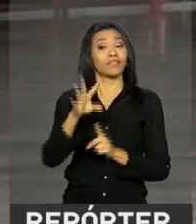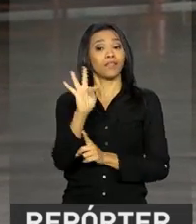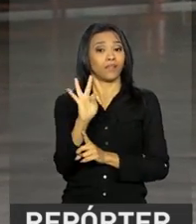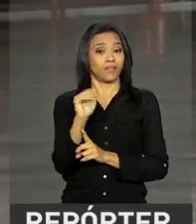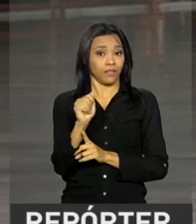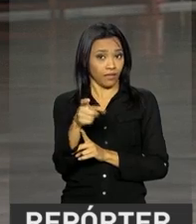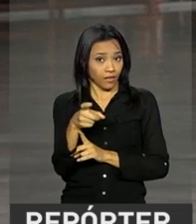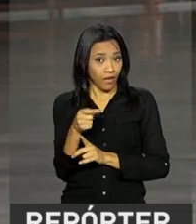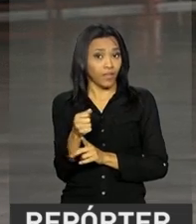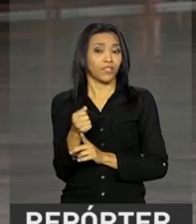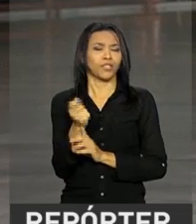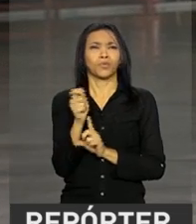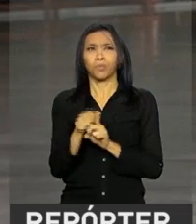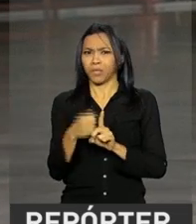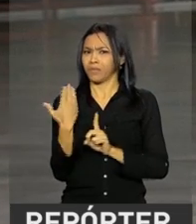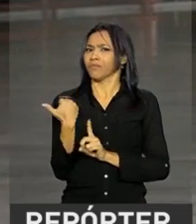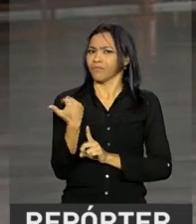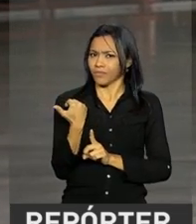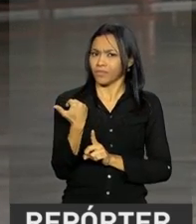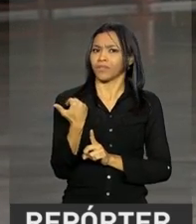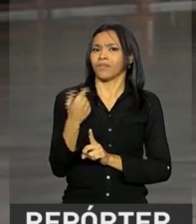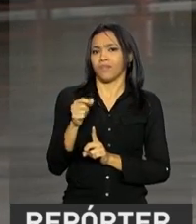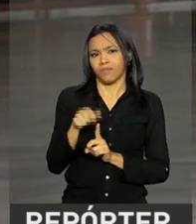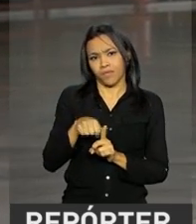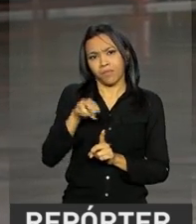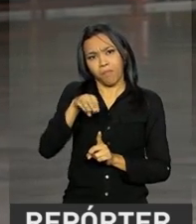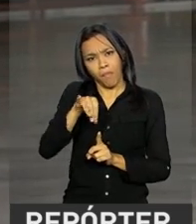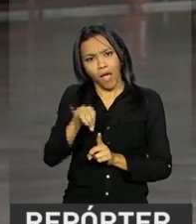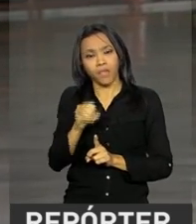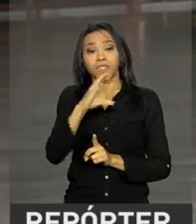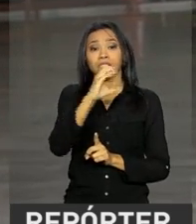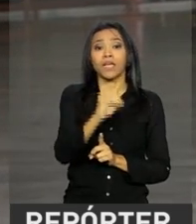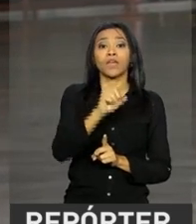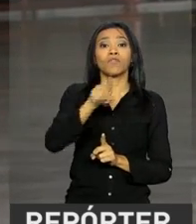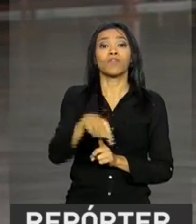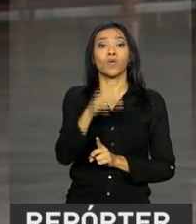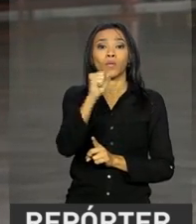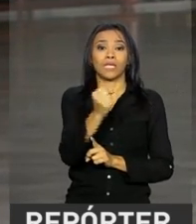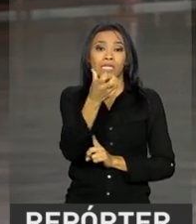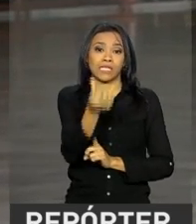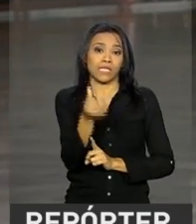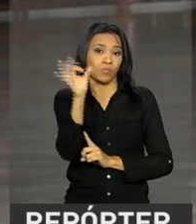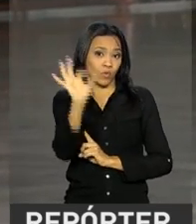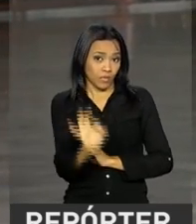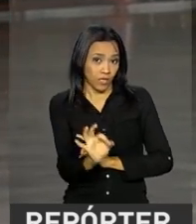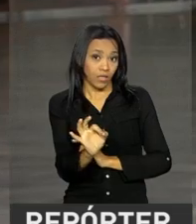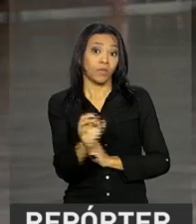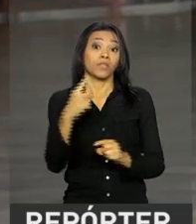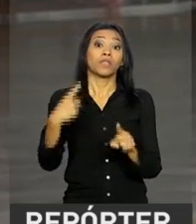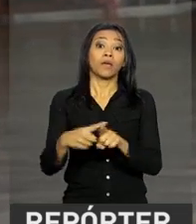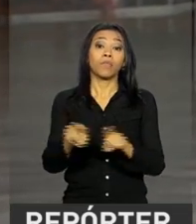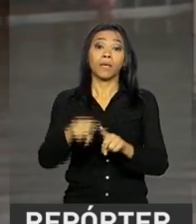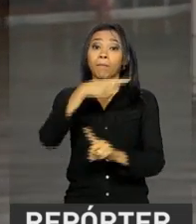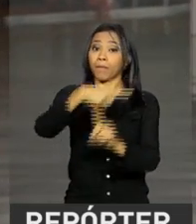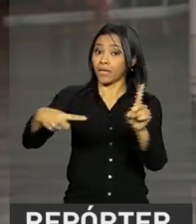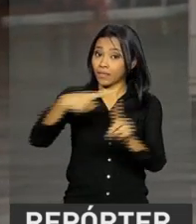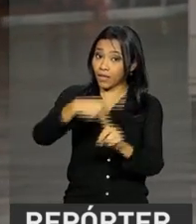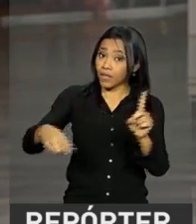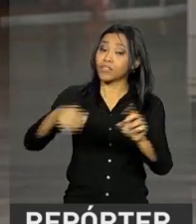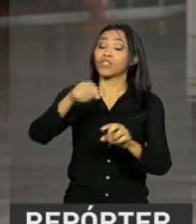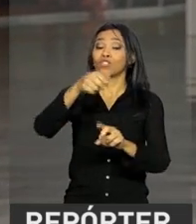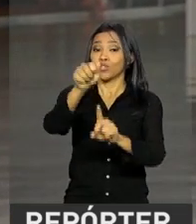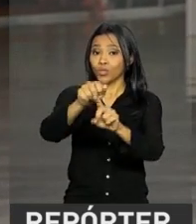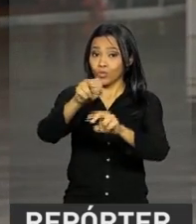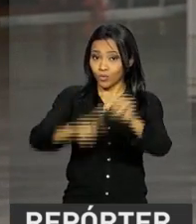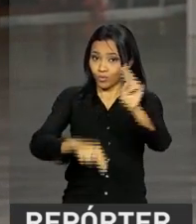registradas por exemplo no mês anterior em maio que foi de 0 V 86% também metade da taxa registrada em Junho do